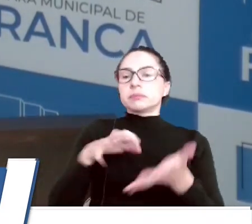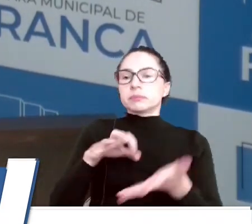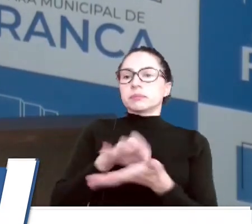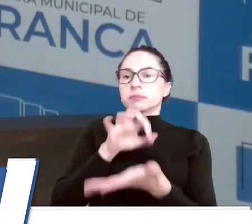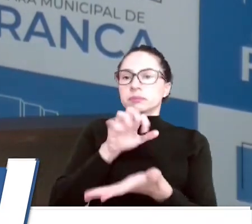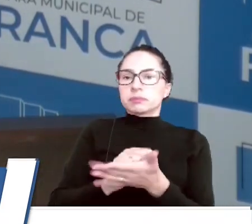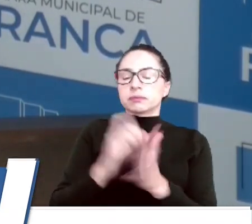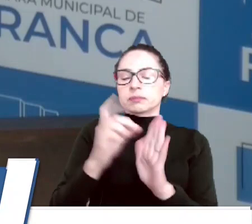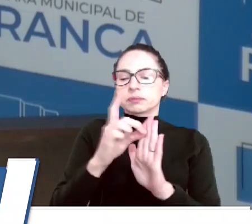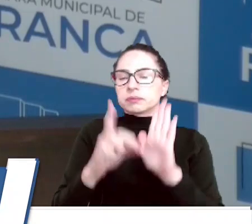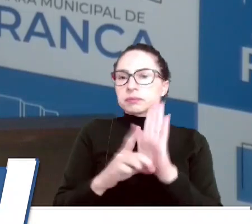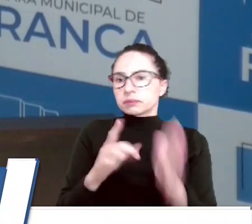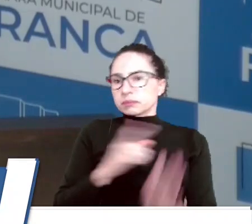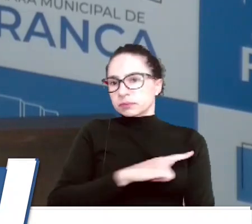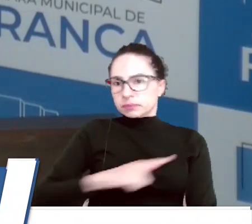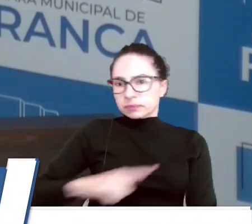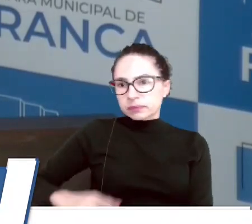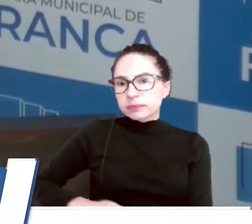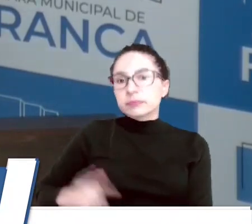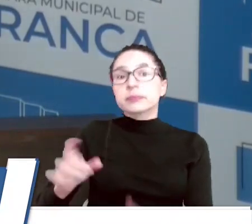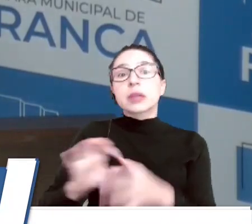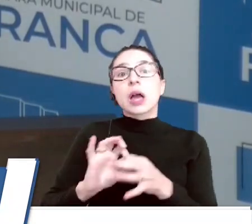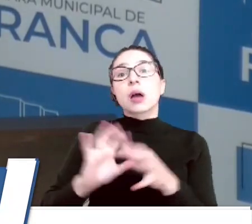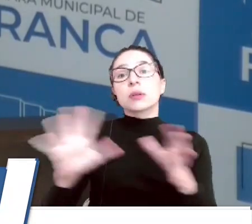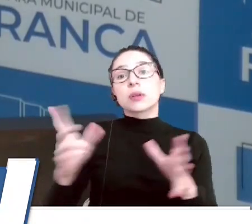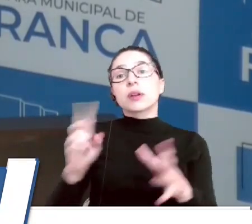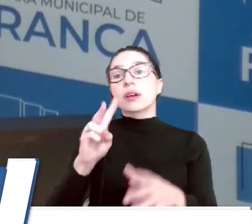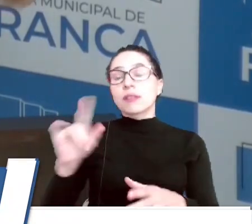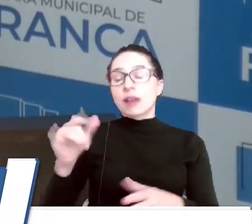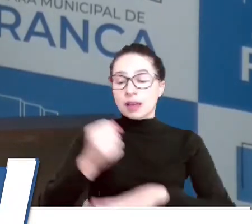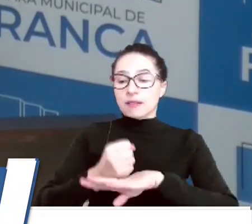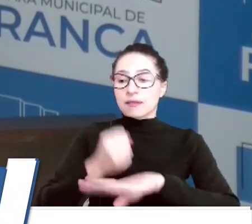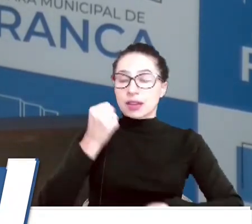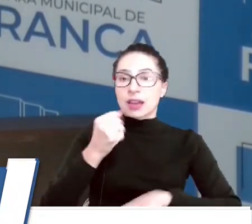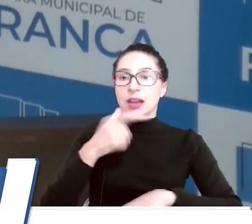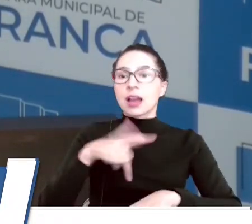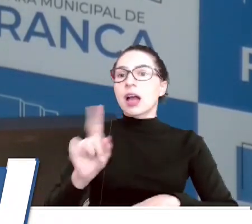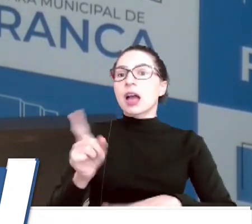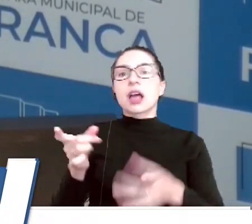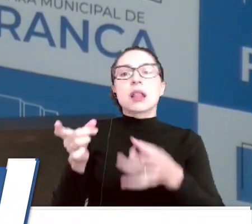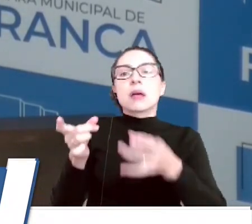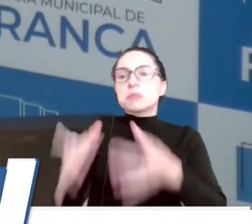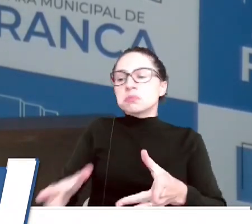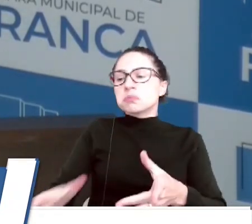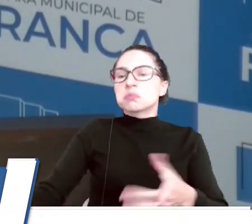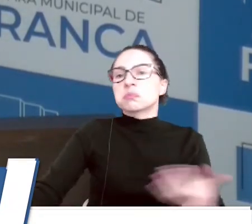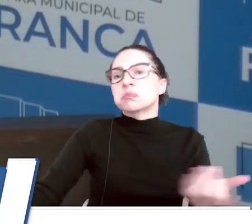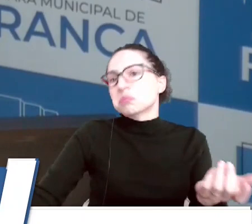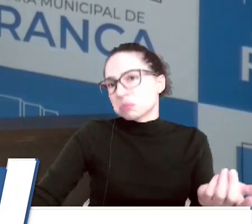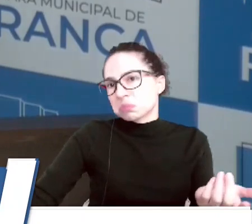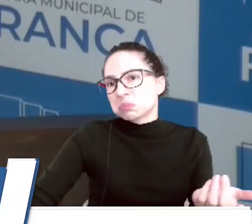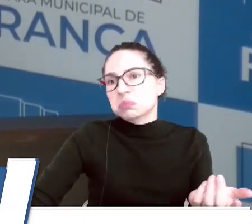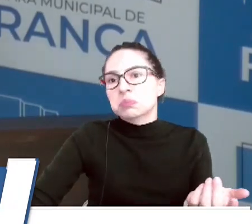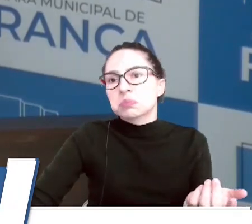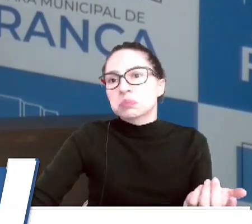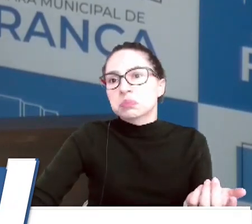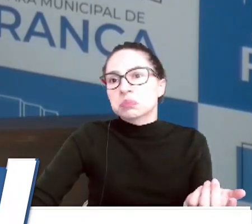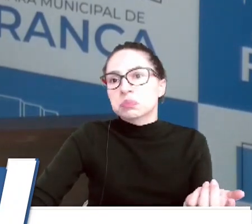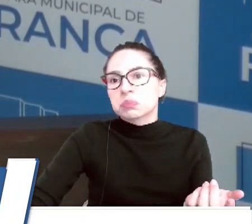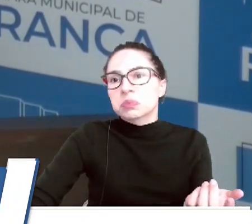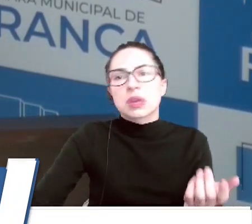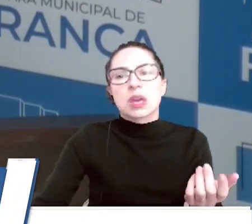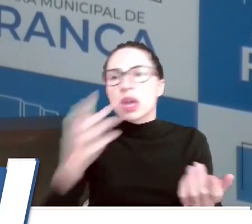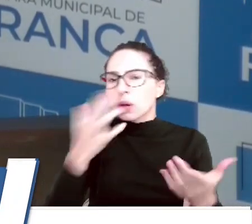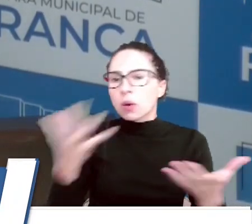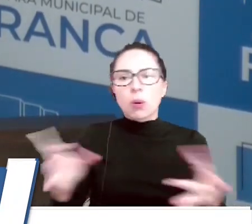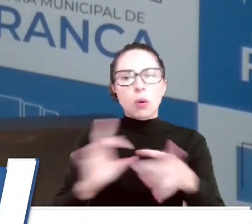decreto do governador autorizando que Franca fique na vala comum, ou seja, inclusa com todos os outros